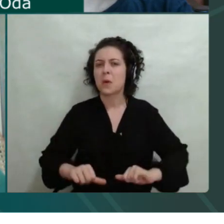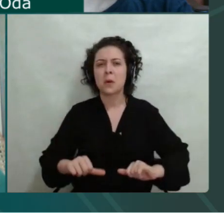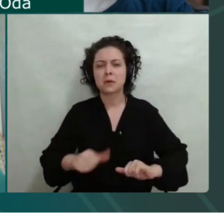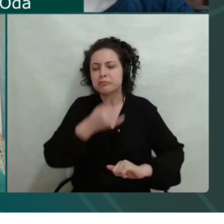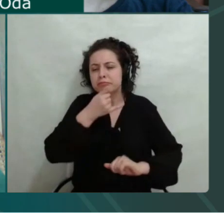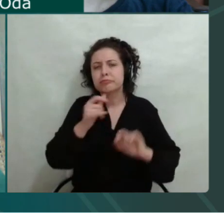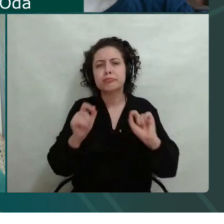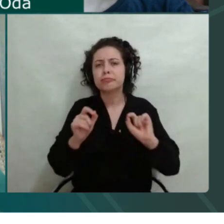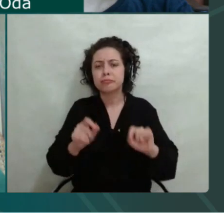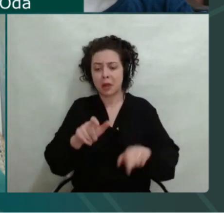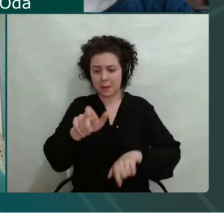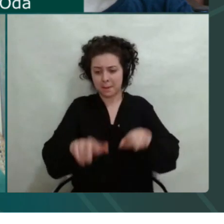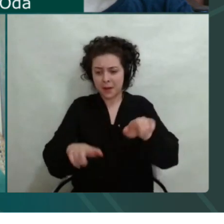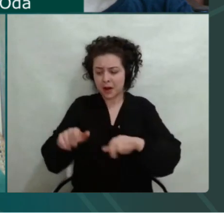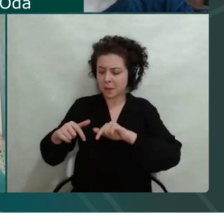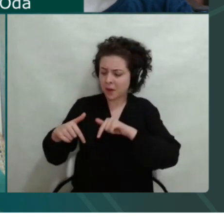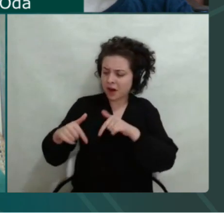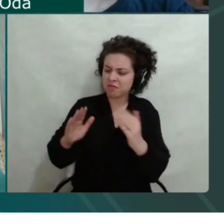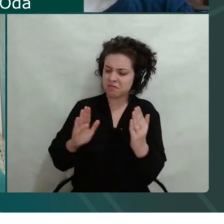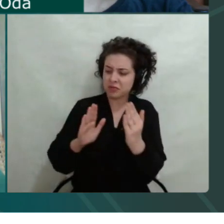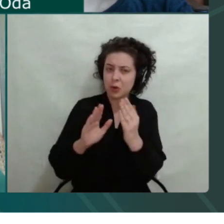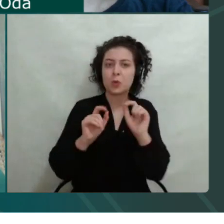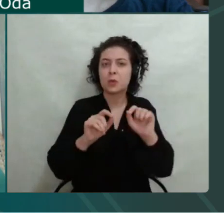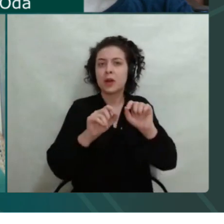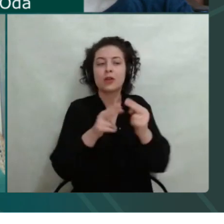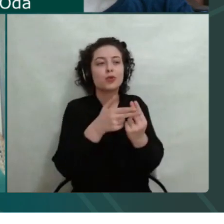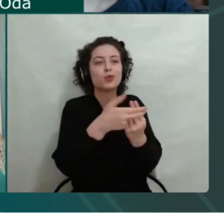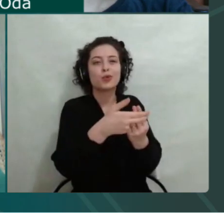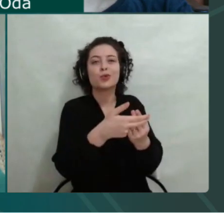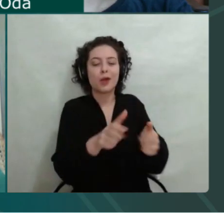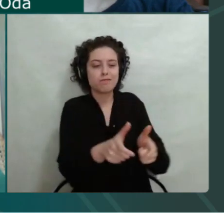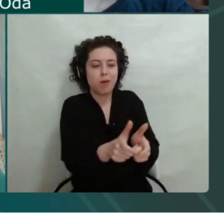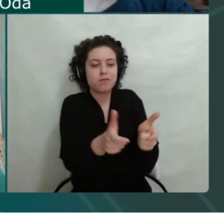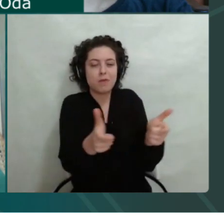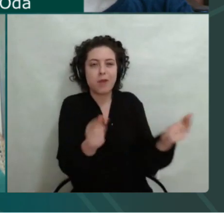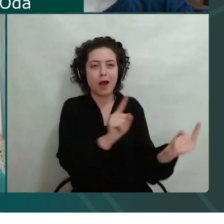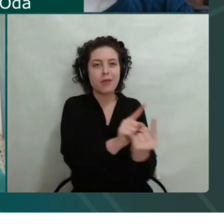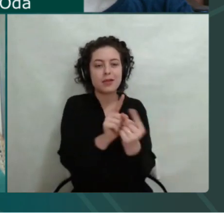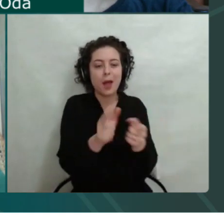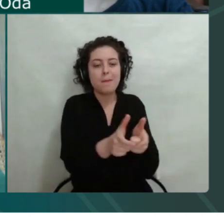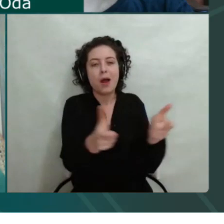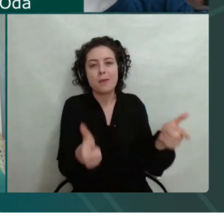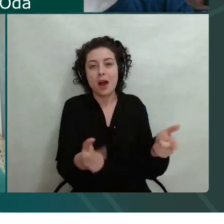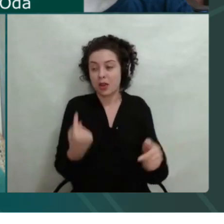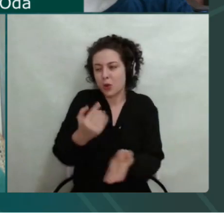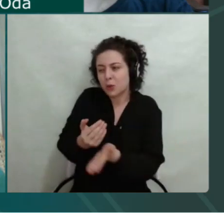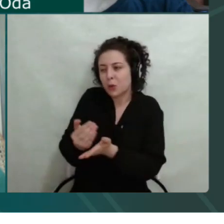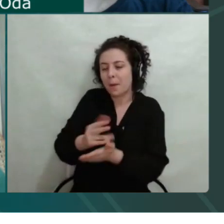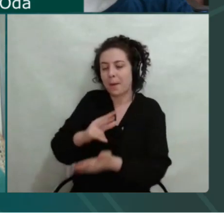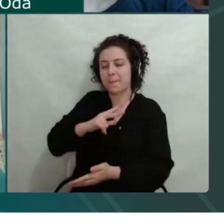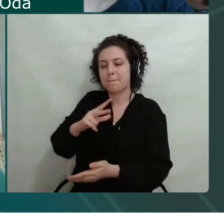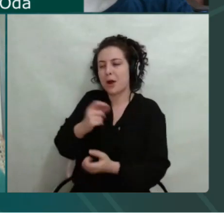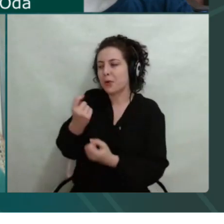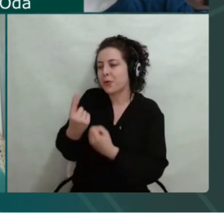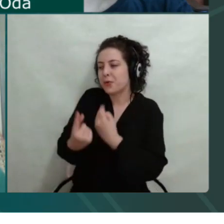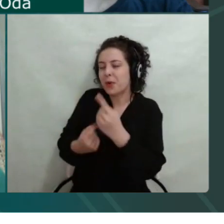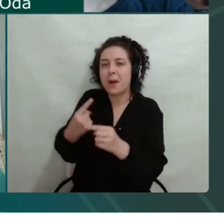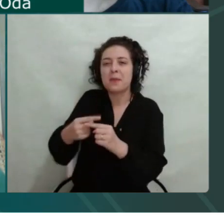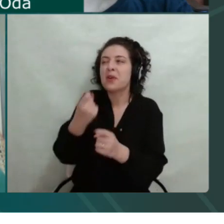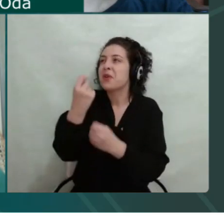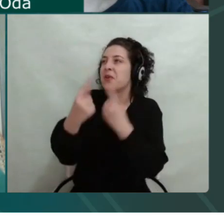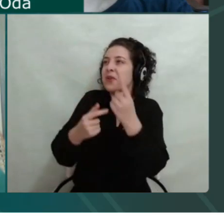enfrentar toda a pandemia foi o Sistema Único de Saúde. No começo, o sistema privado foi por conta do início